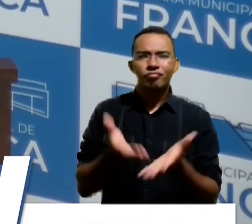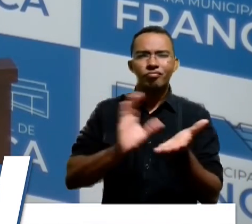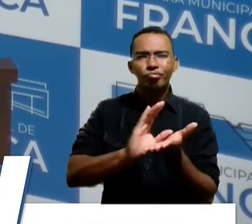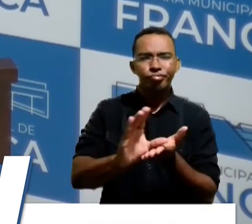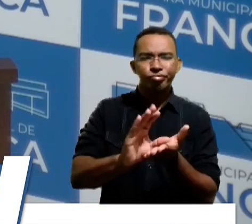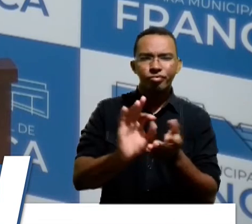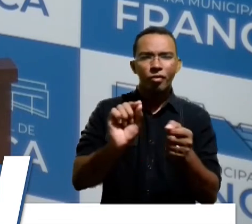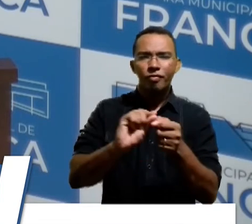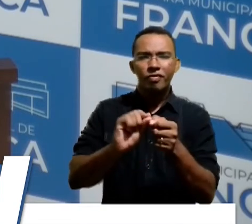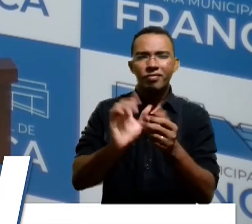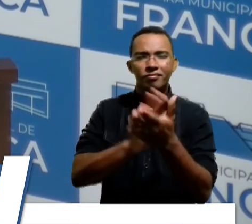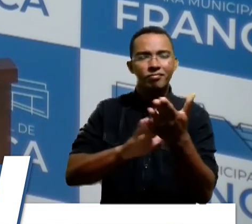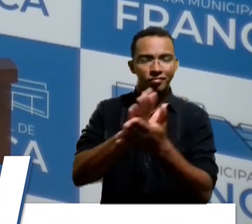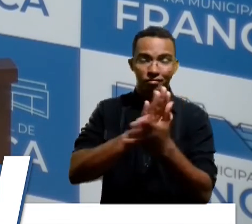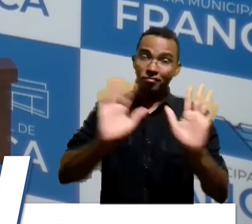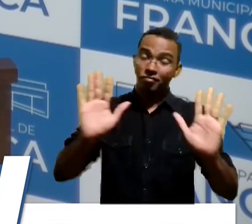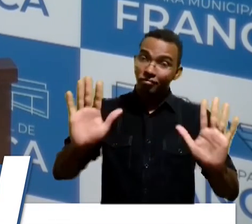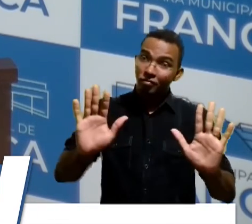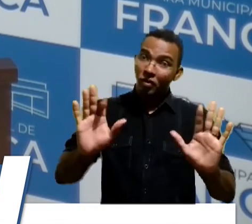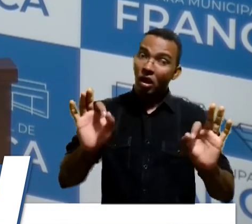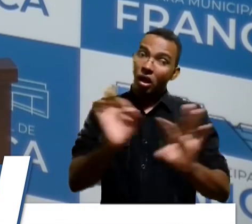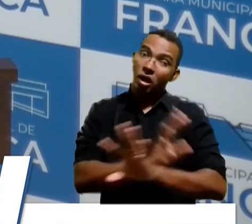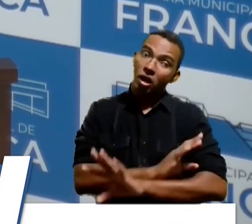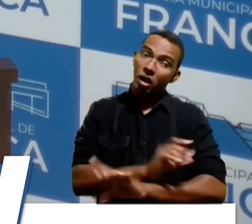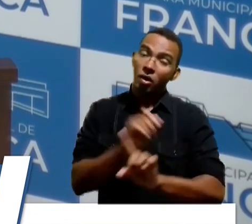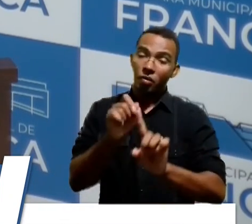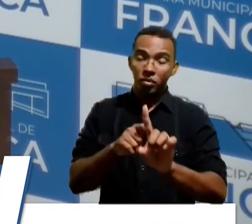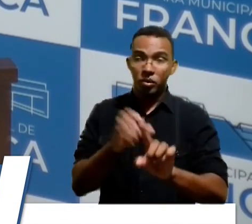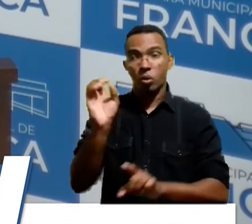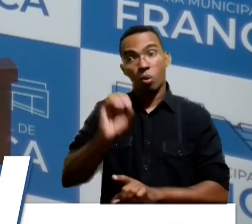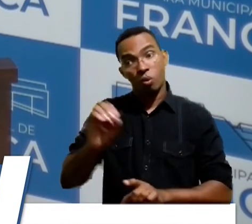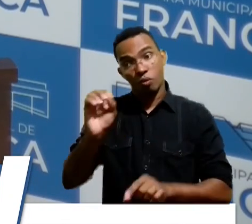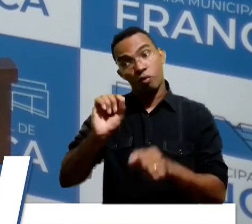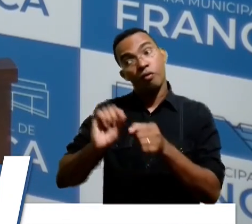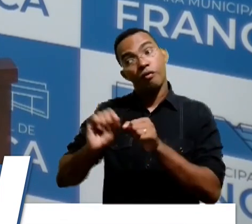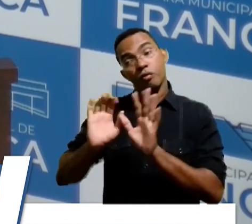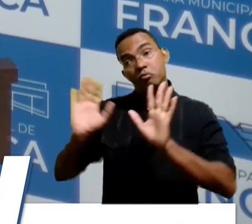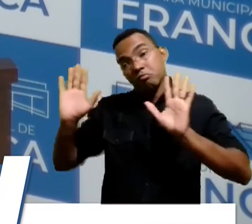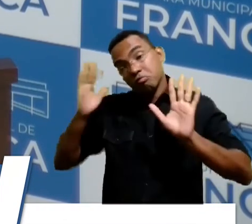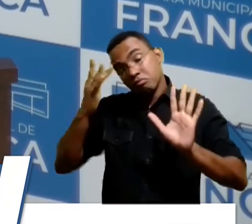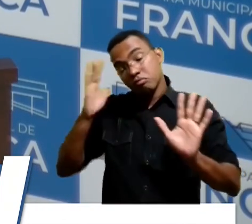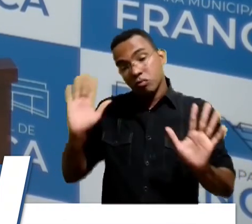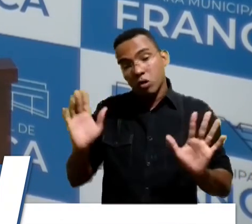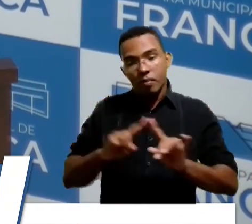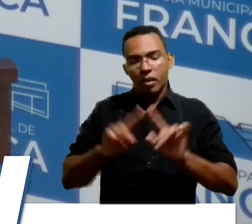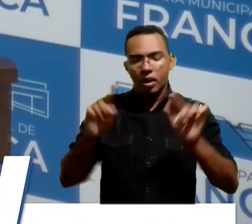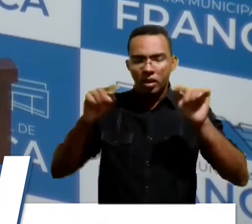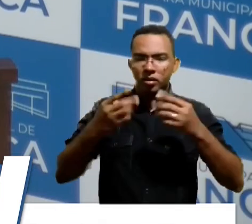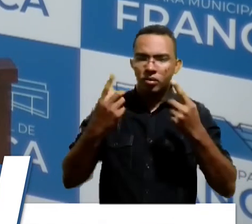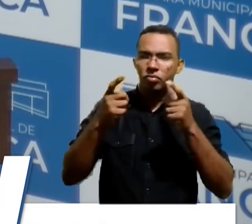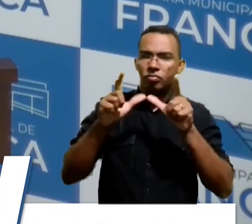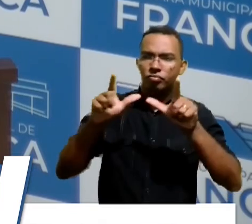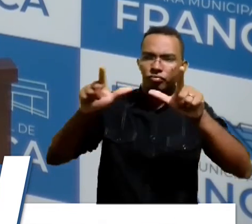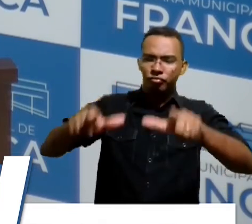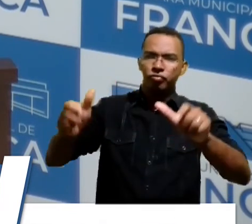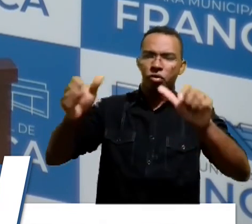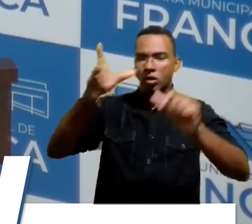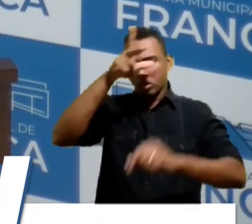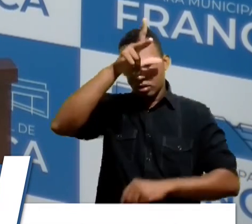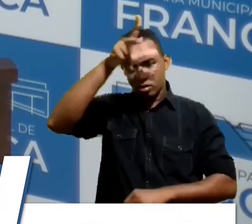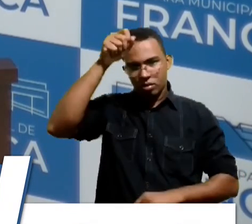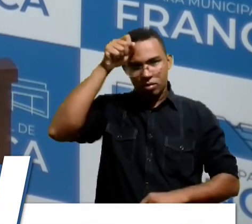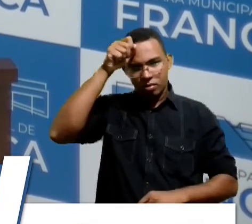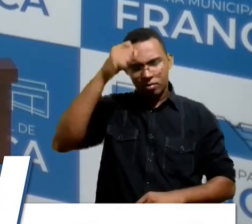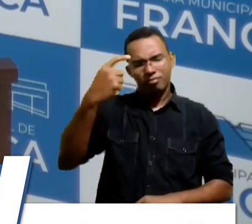fez. De repente, ainda não acabou o mês de outubro, alguma coisa faça, mas que deixa aqui o meu repúdio e que o prefeito